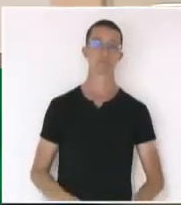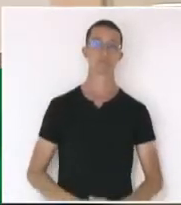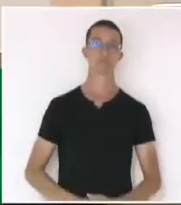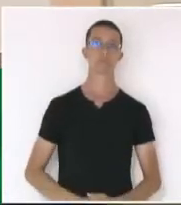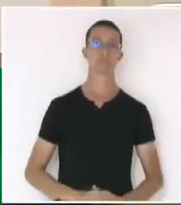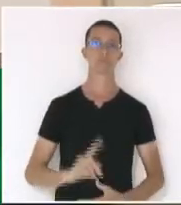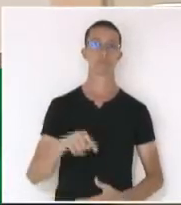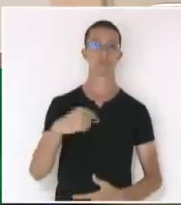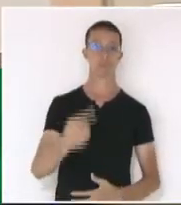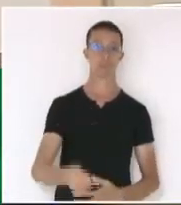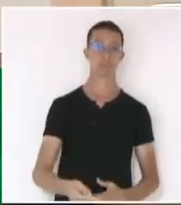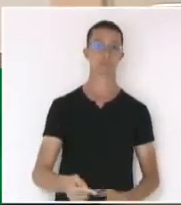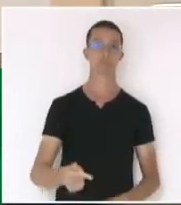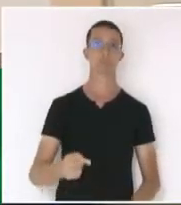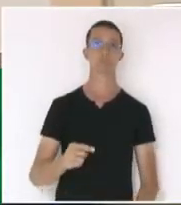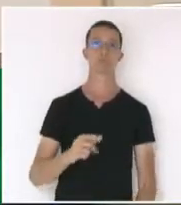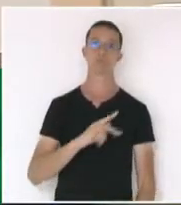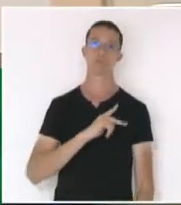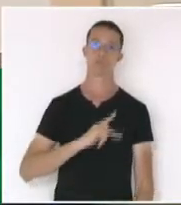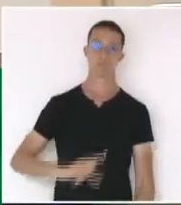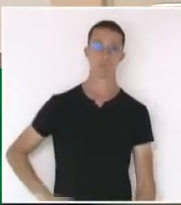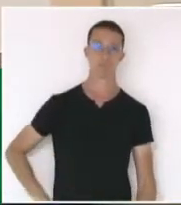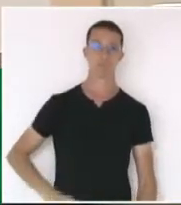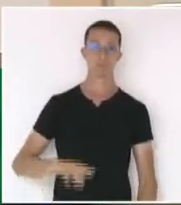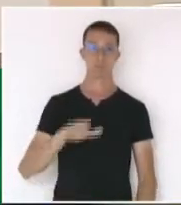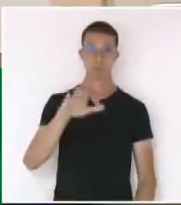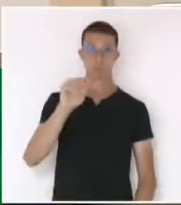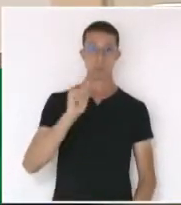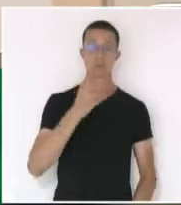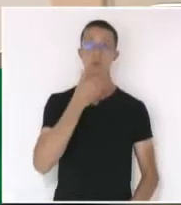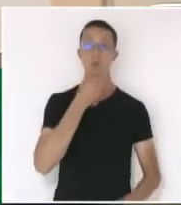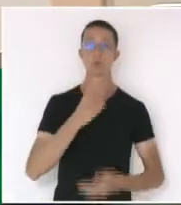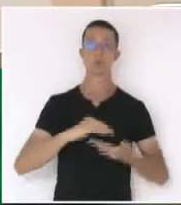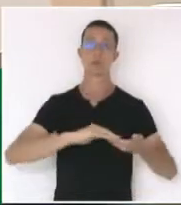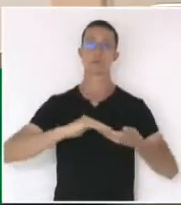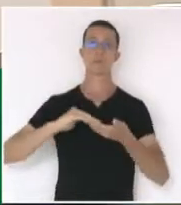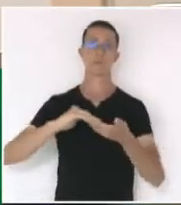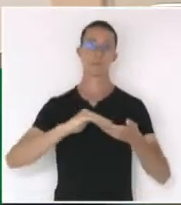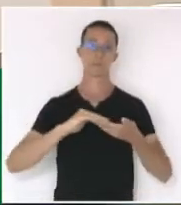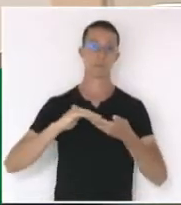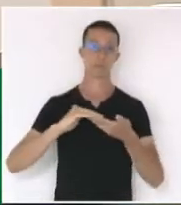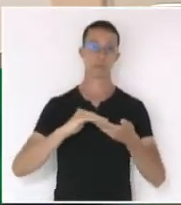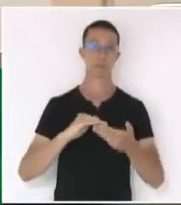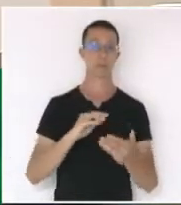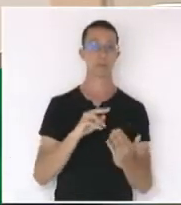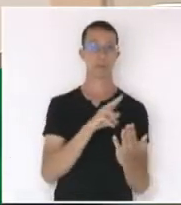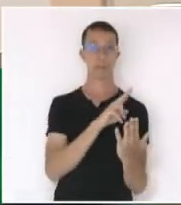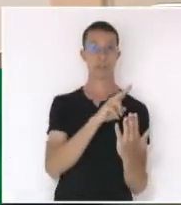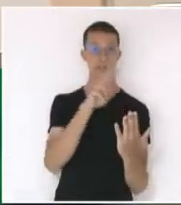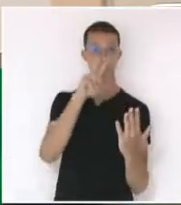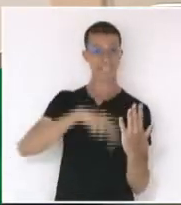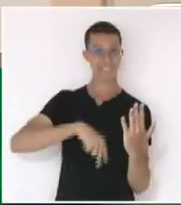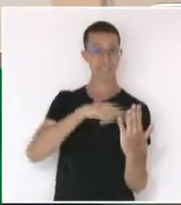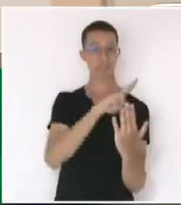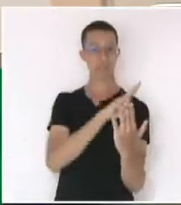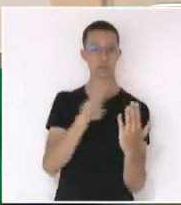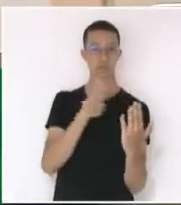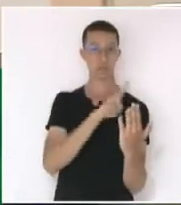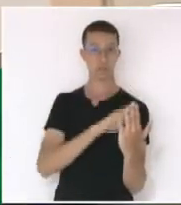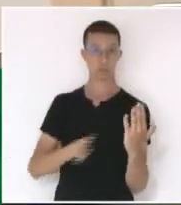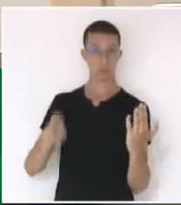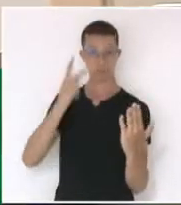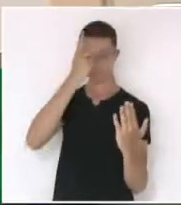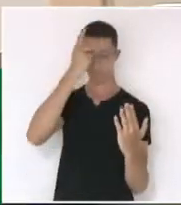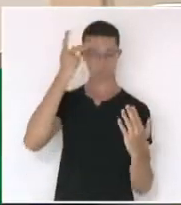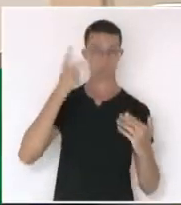sequência o presidente convidou o mestre de cerimônias para proceder a nominata dos homenageados e na